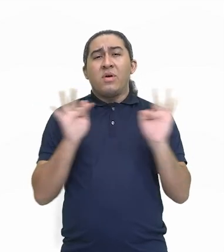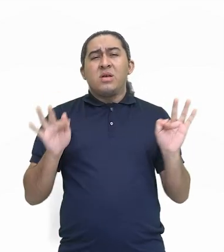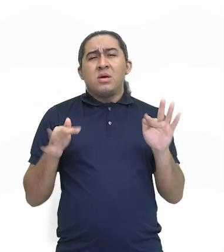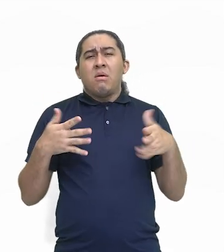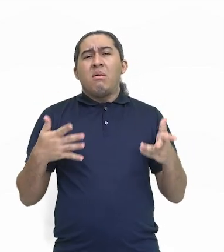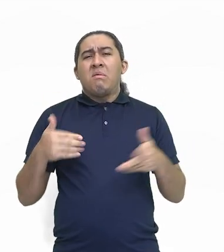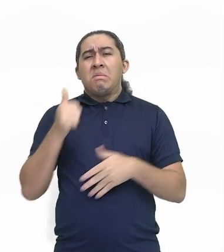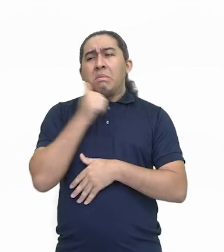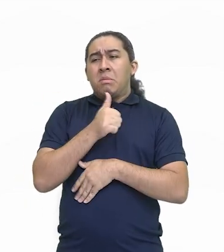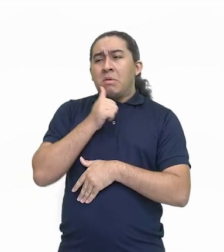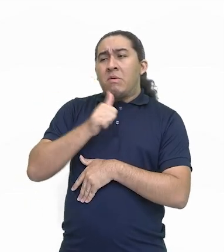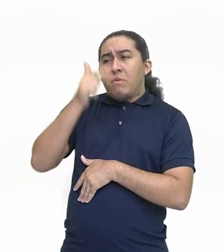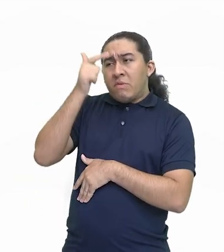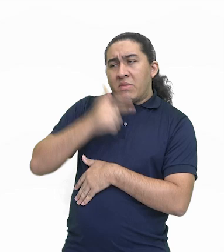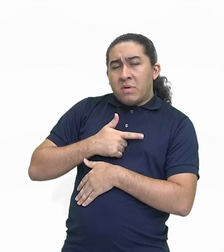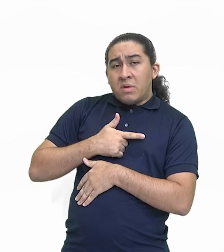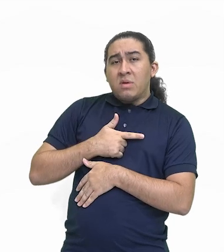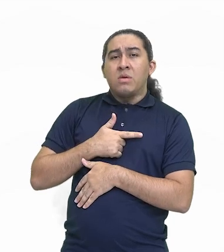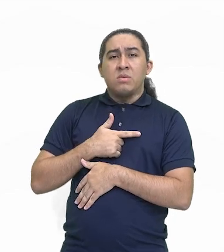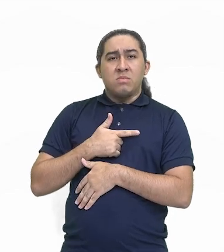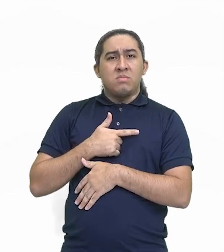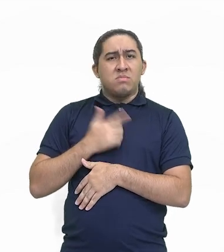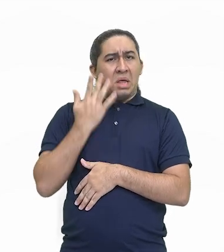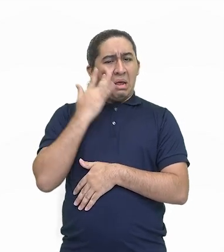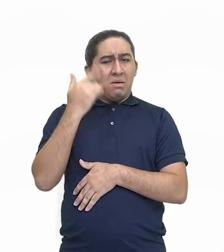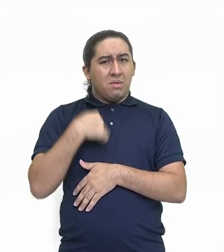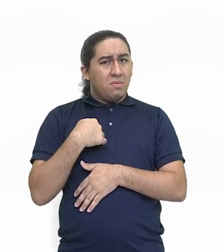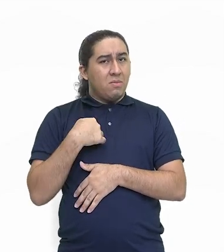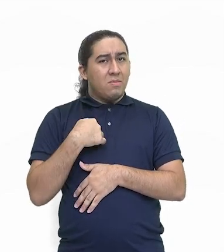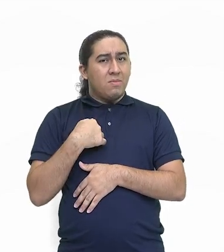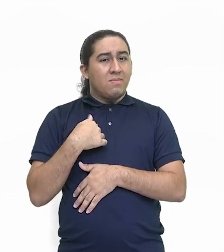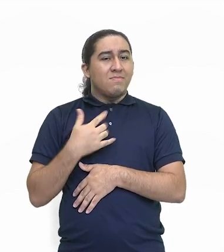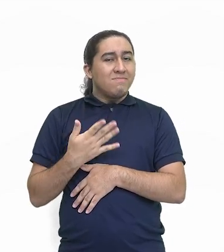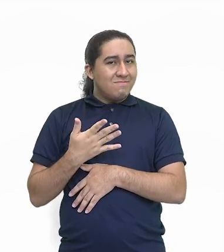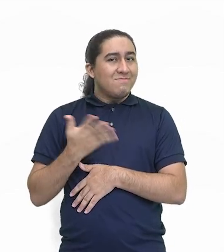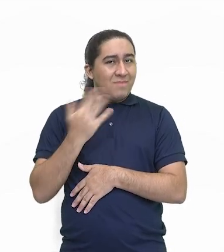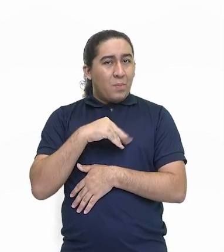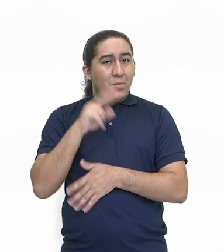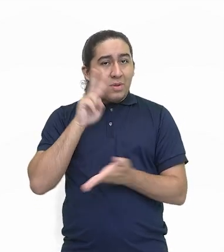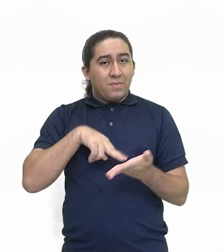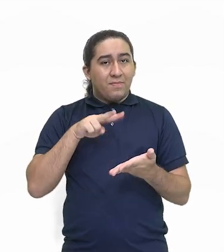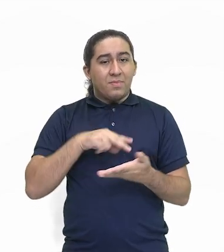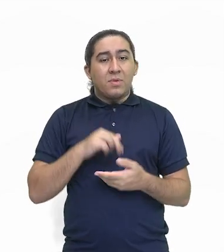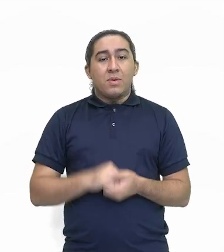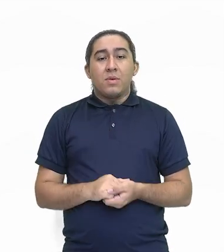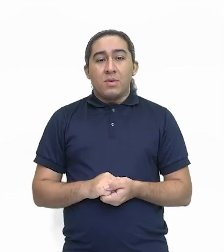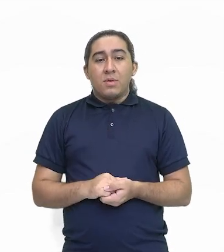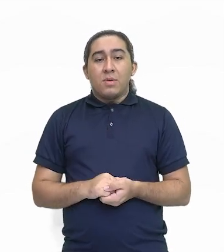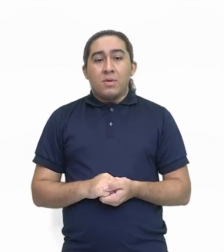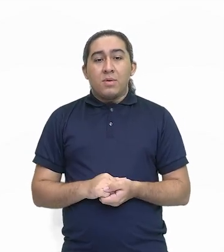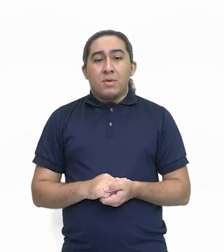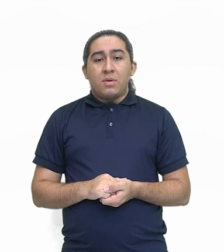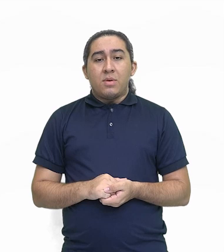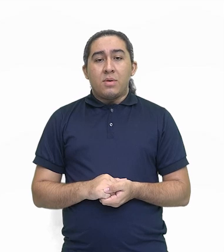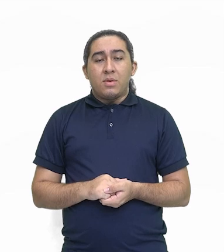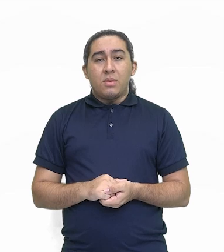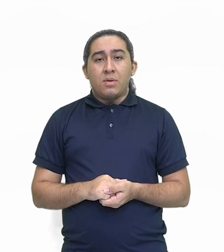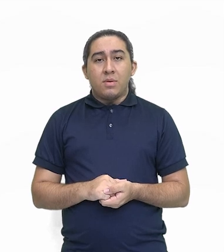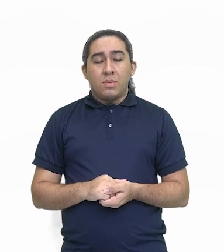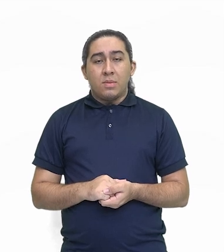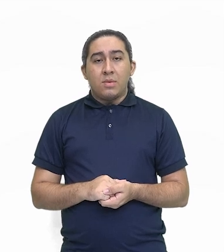que está falando com isso? Será que é comigo? Então vamos lá. Ai, dona feia, foste